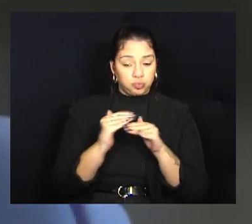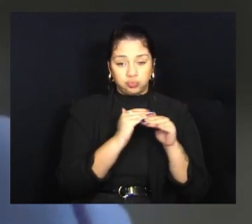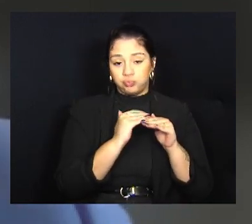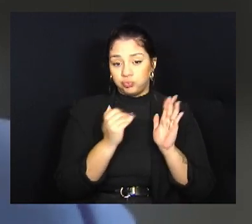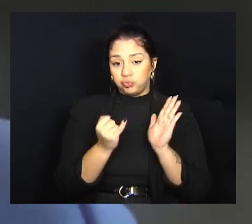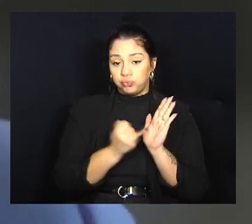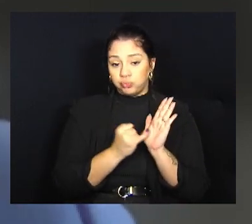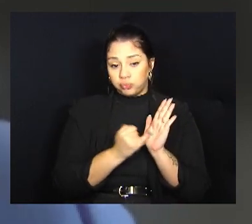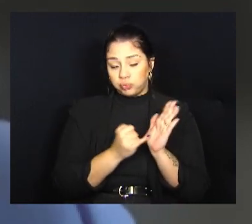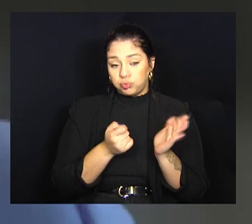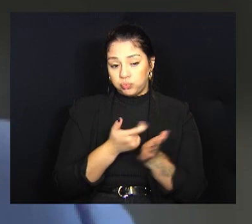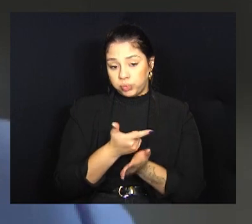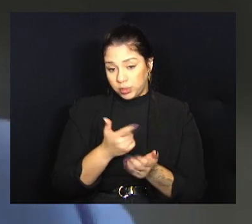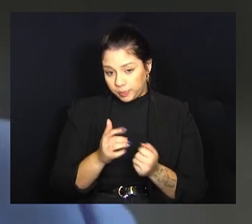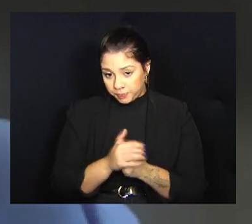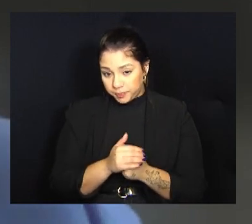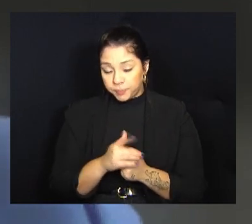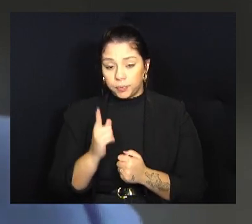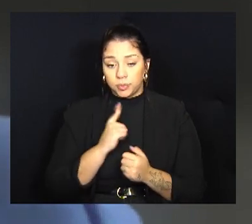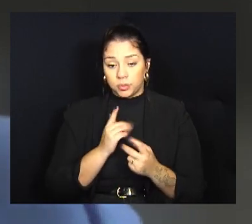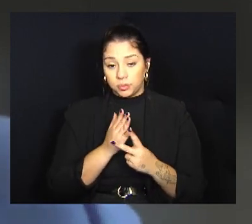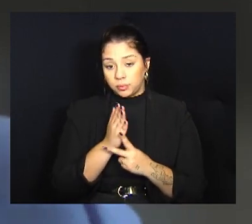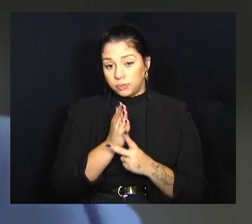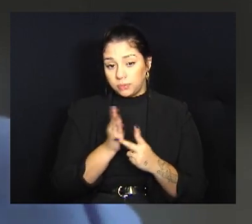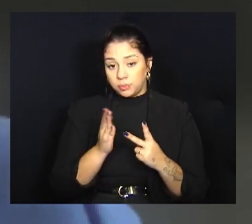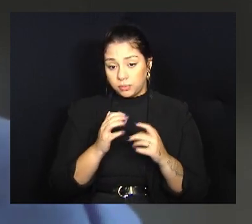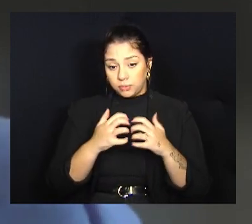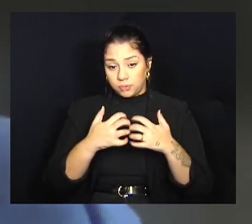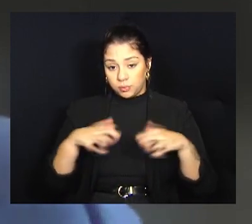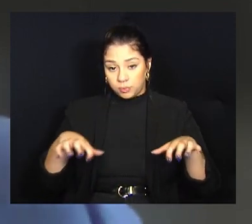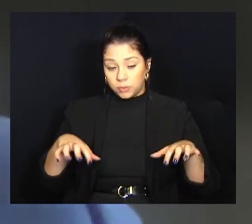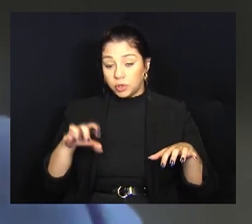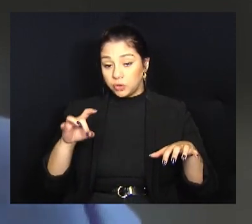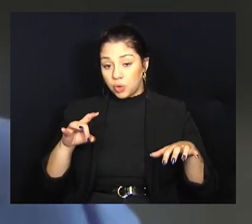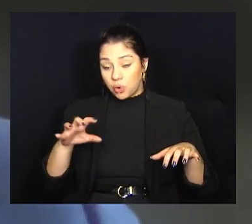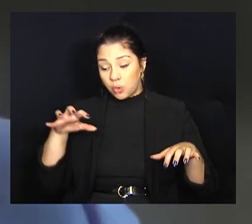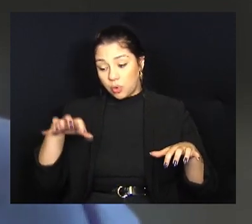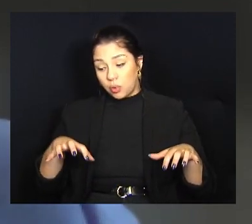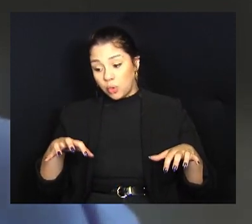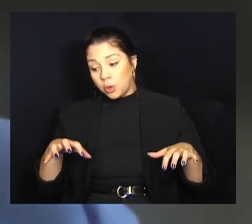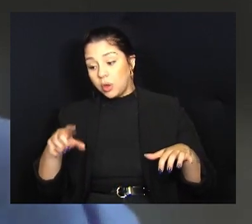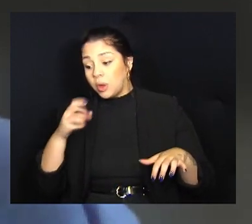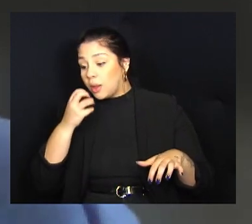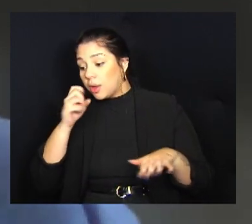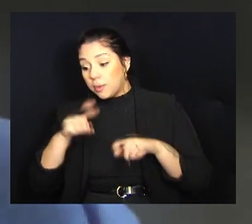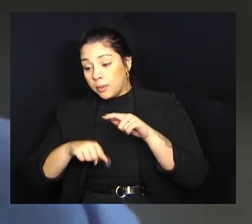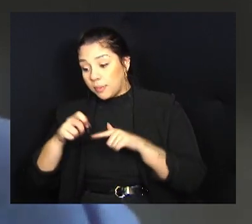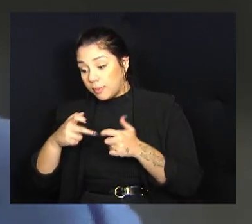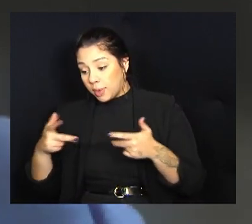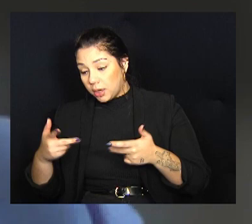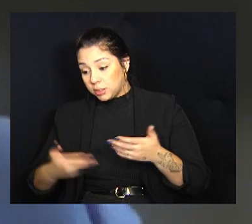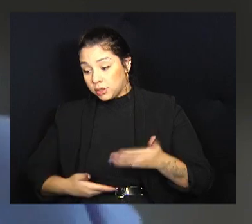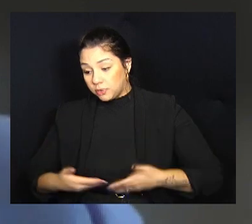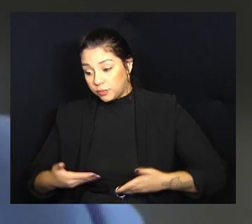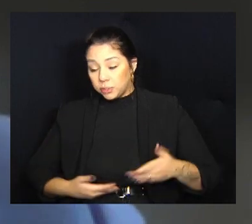e contribuição. Vão ser divididos em dois agora, né? O imposto sobre bens e serviços e a contribuição sobre bens e